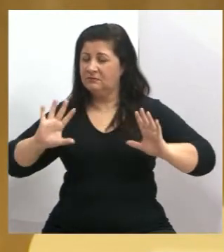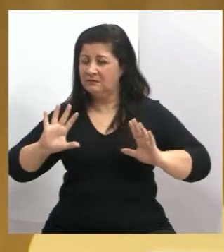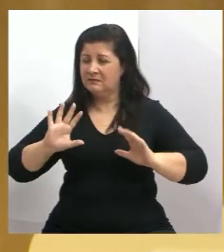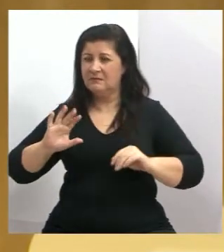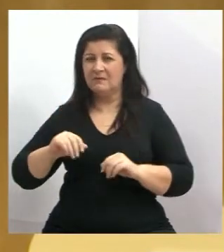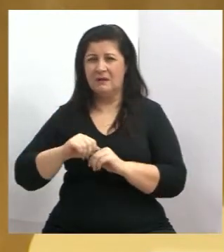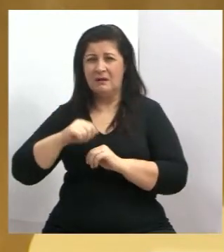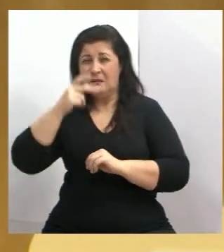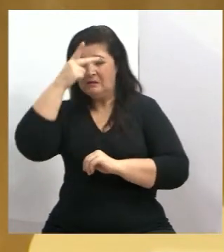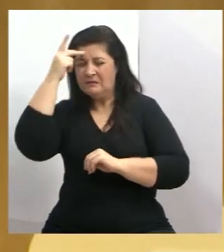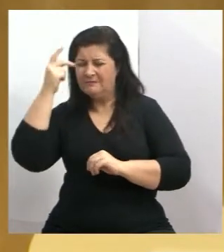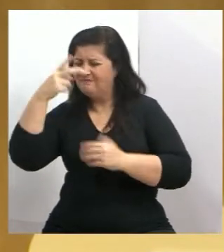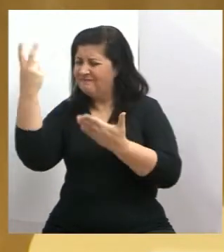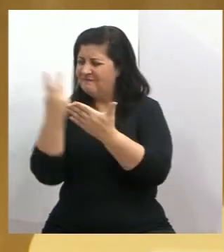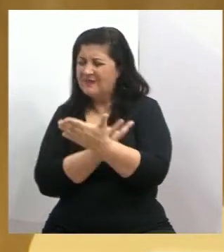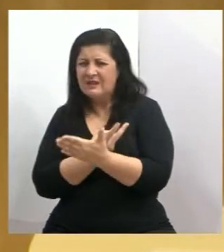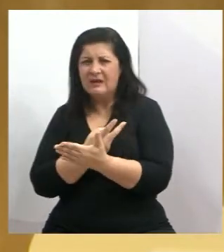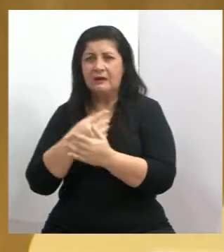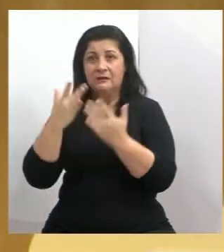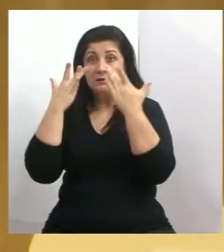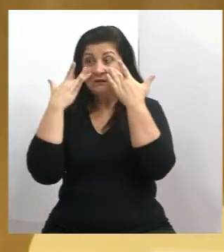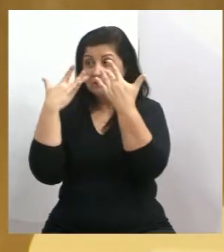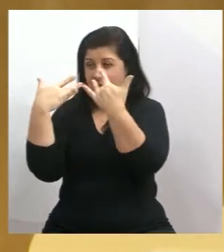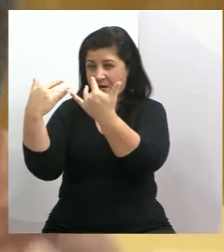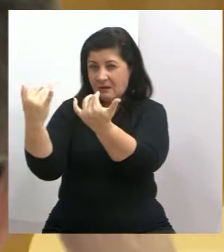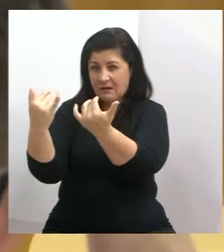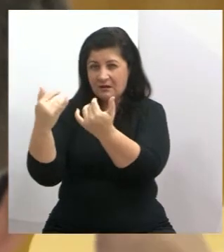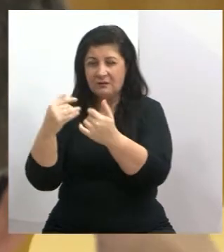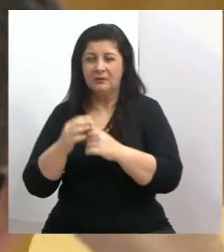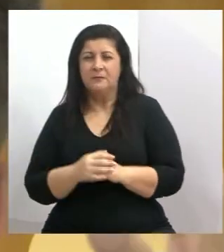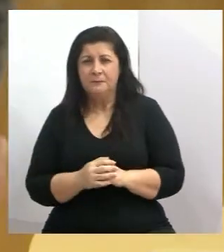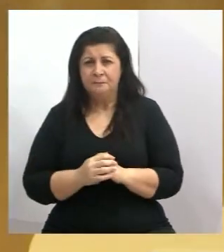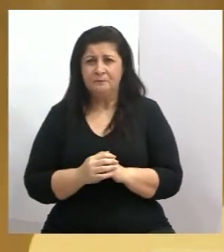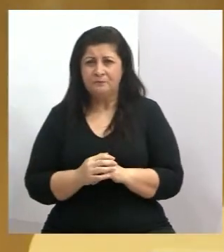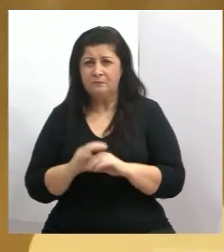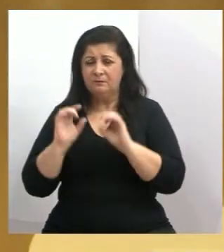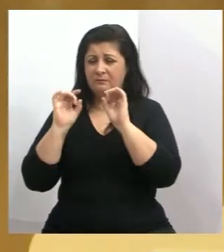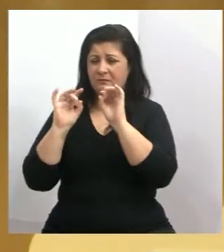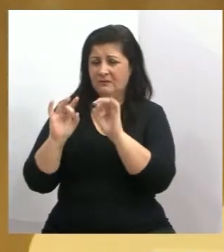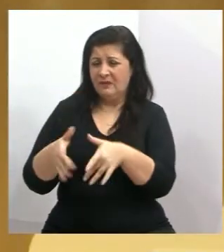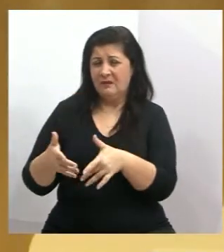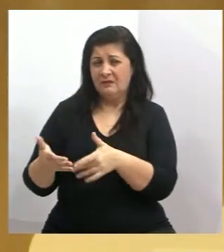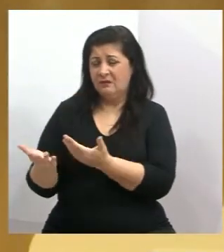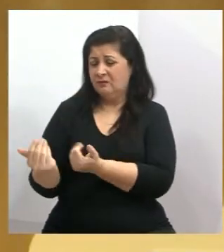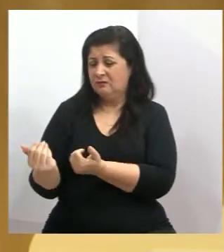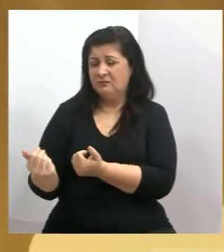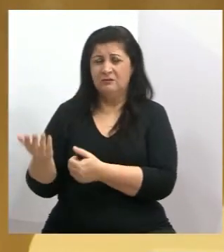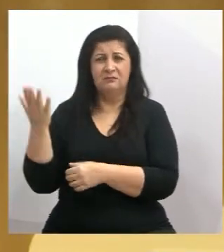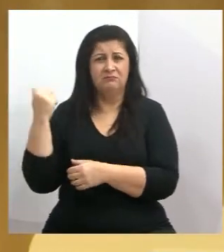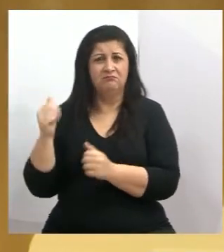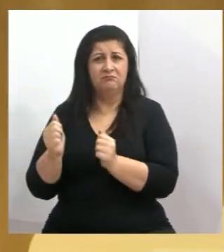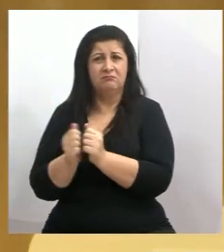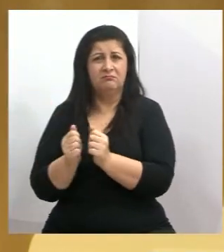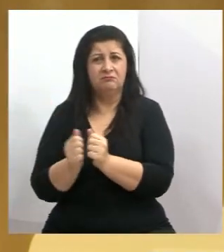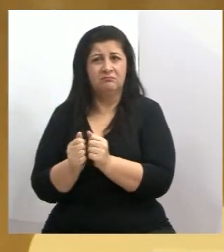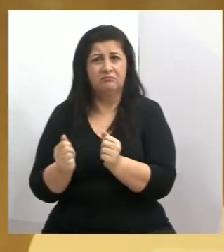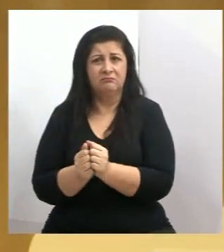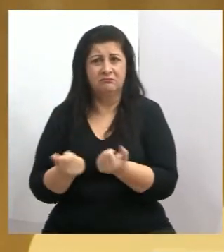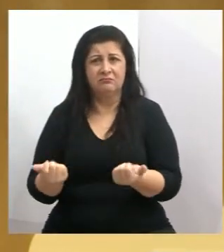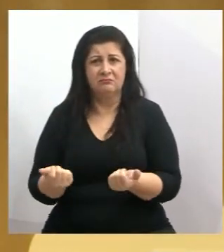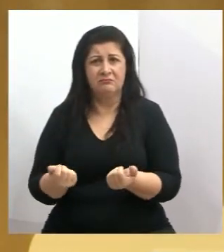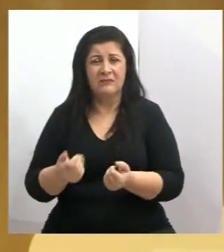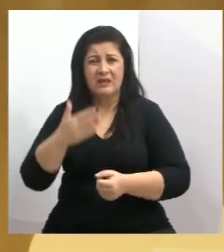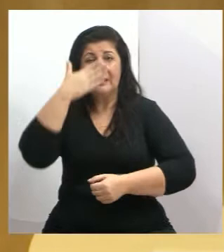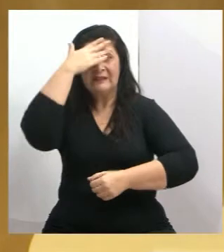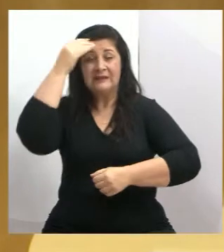pervertida que seduz com suas palavras que abandona aquele que desce a juventude e foi seu companheiro ignora